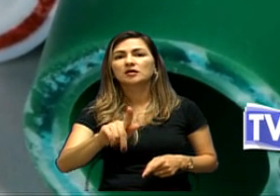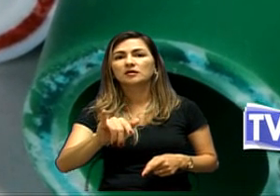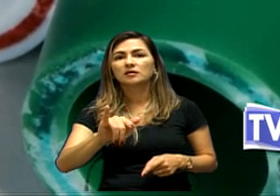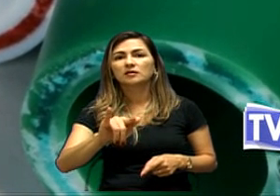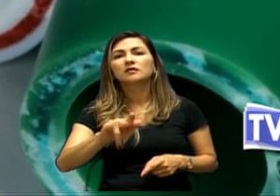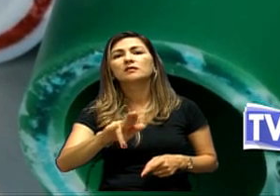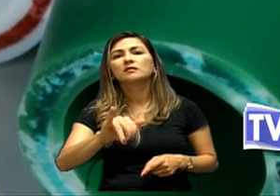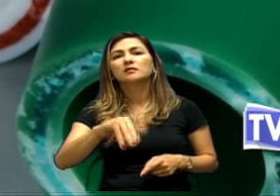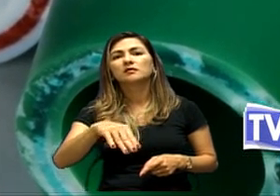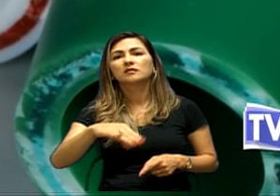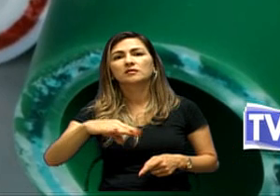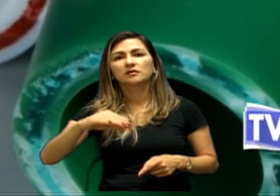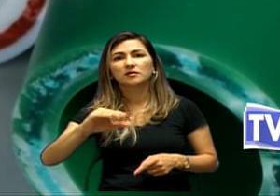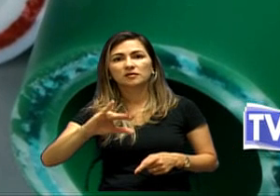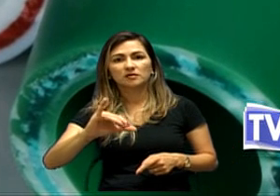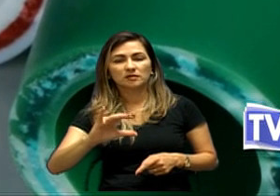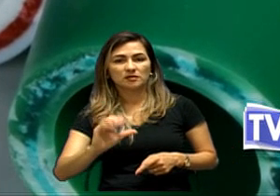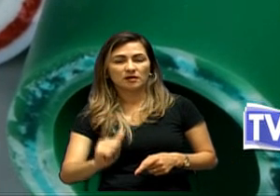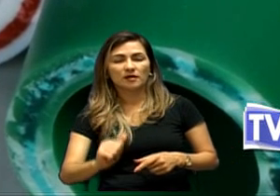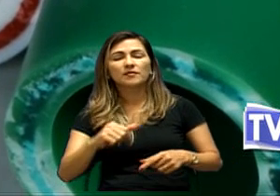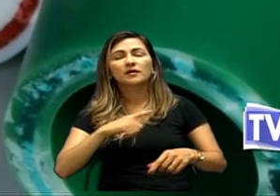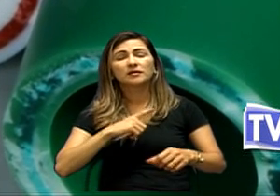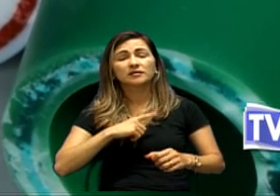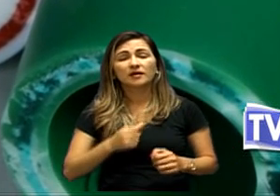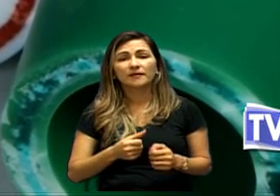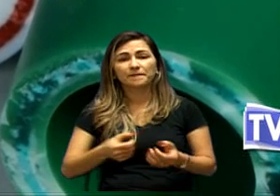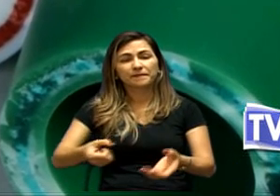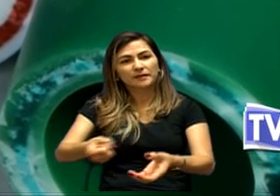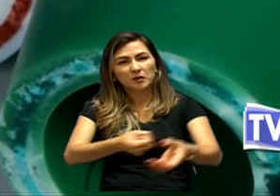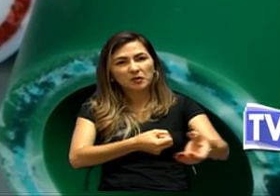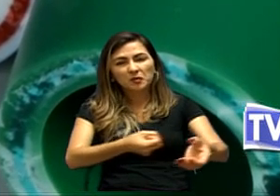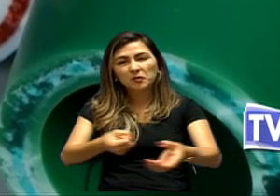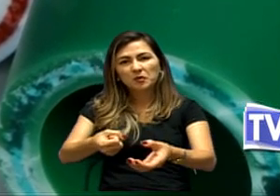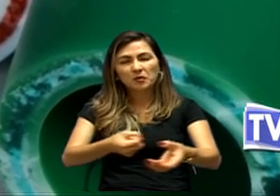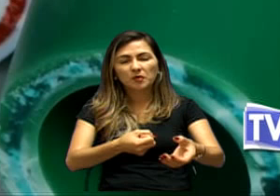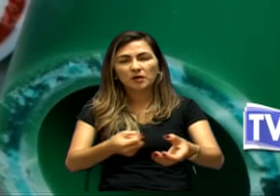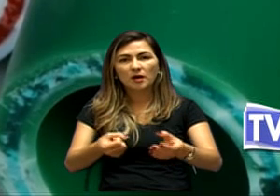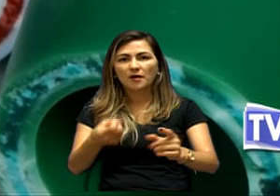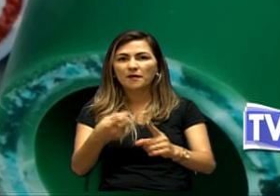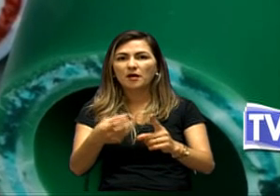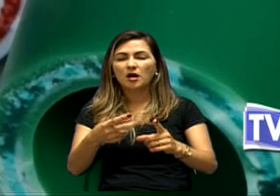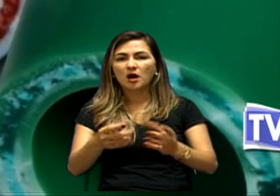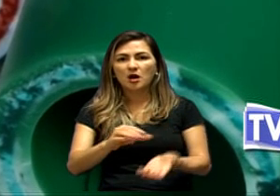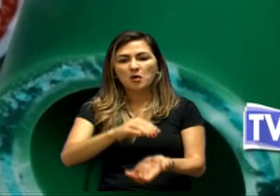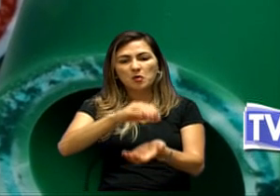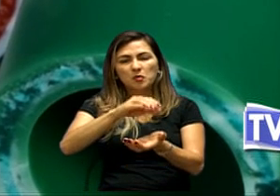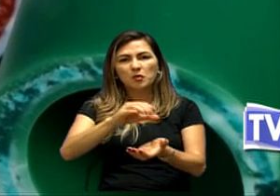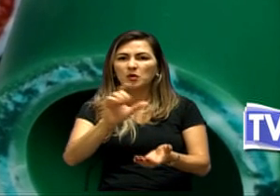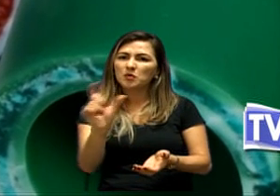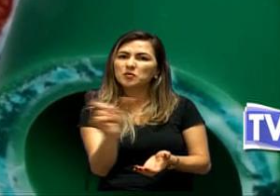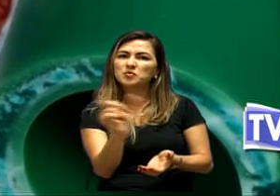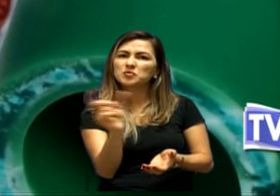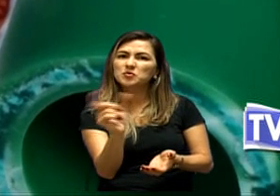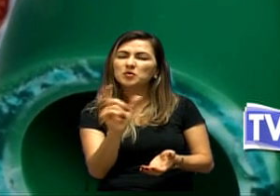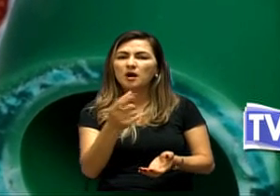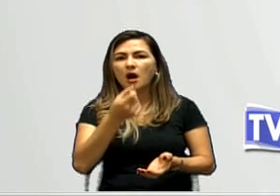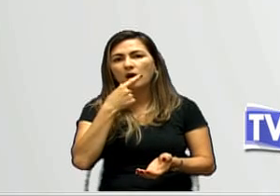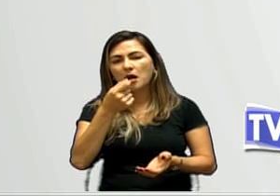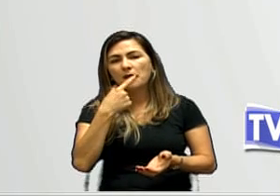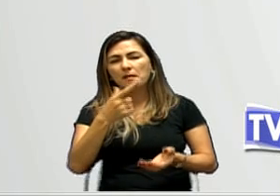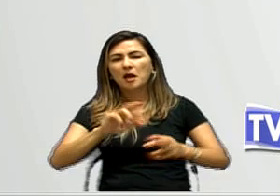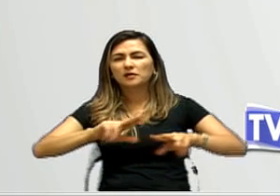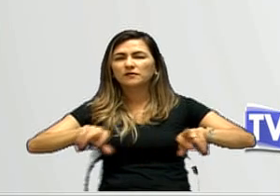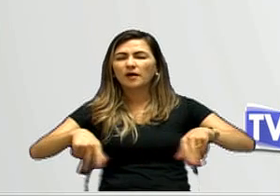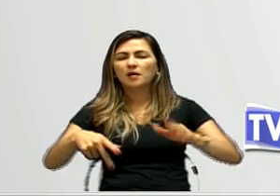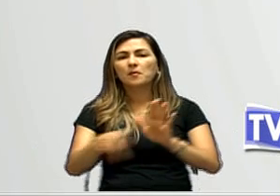sucos, em tubulações de água e esgoto, mangueiras, embalagens para remédios, brinquedos, bolsas de sangue, material hospitalar, entre